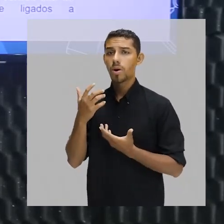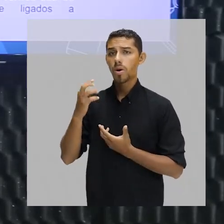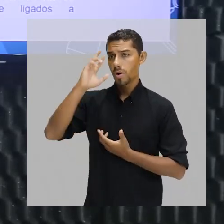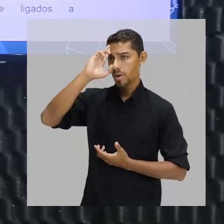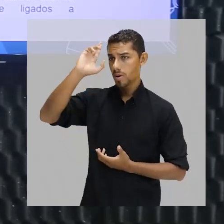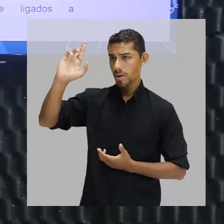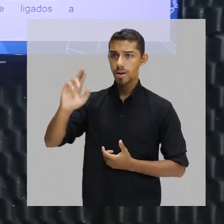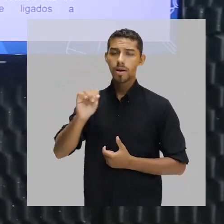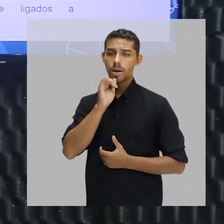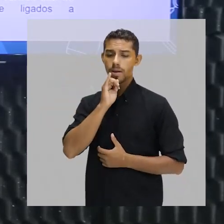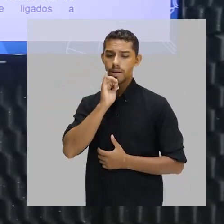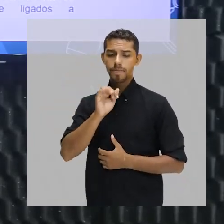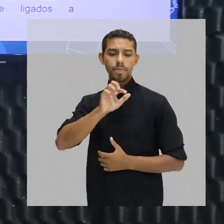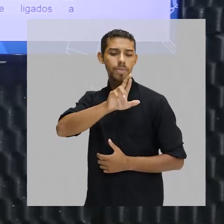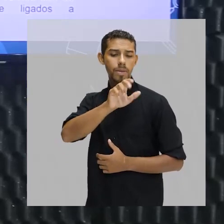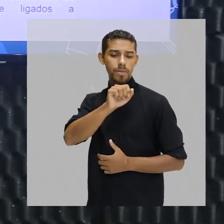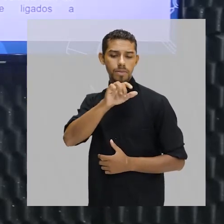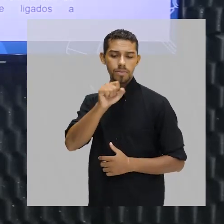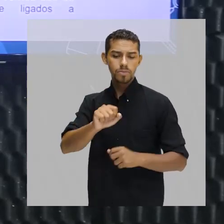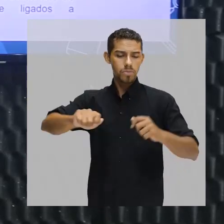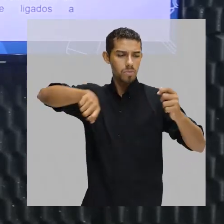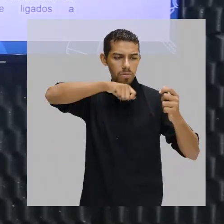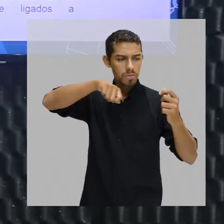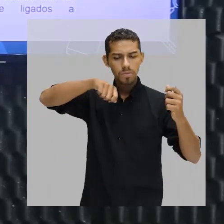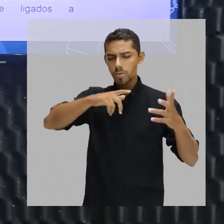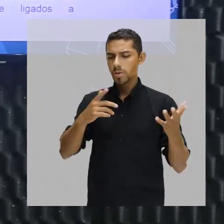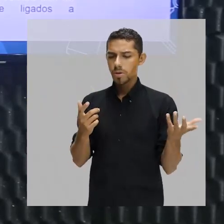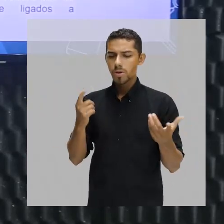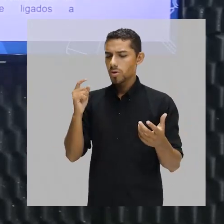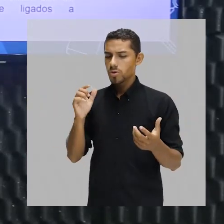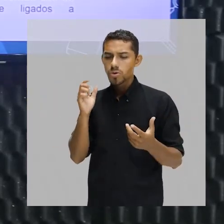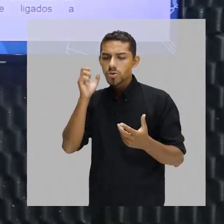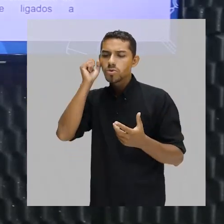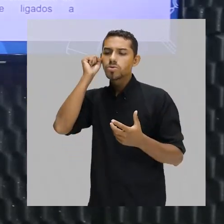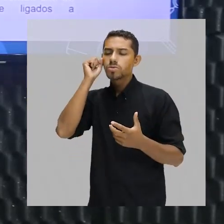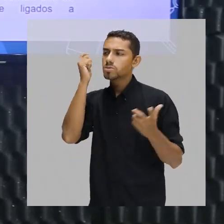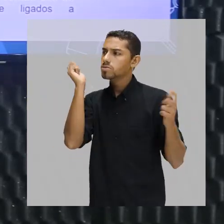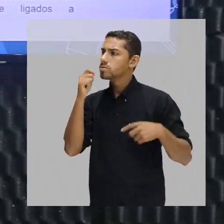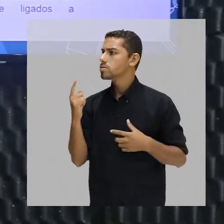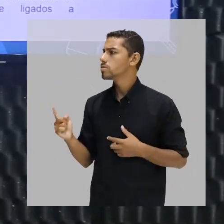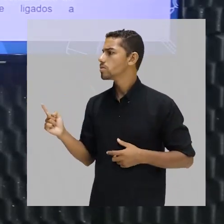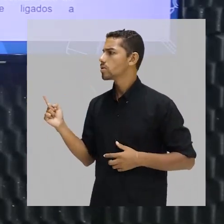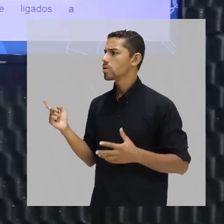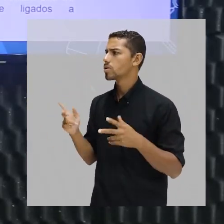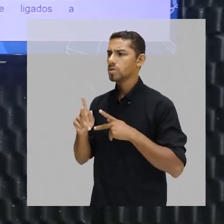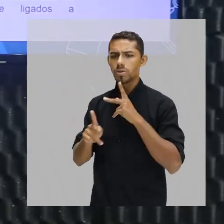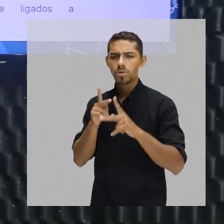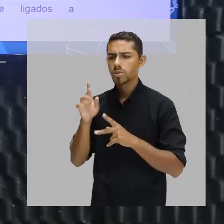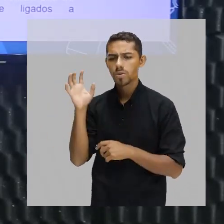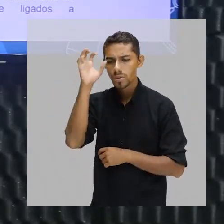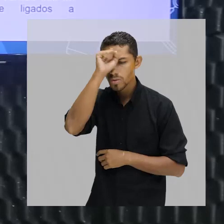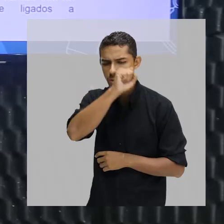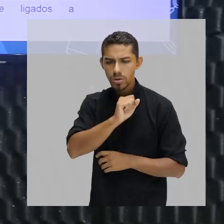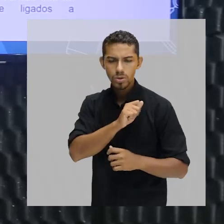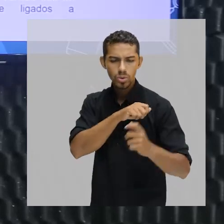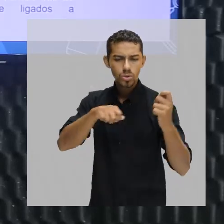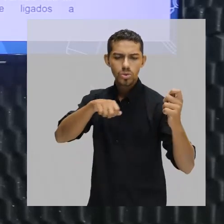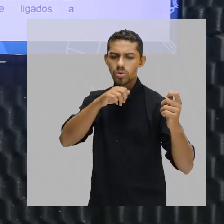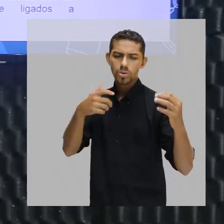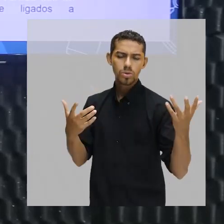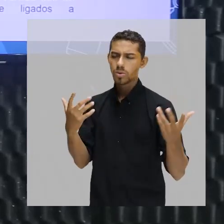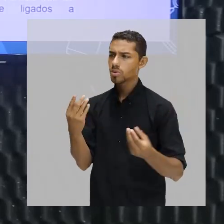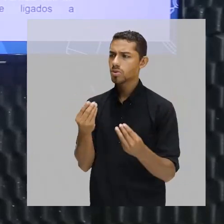interessante assistir. O pastoril, ela tem um teor mais didático, tipo assim, eu vou ensinar o que é isso, o que é aquilo,